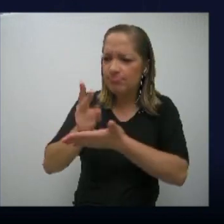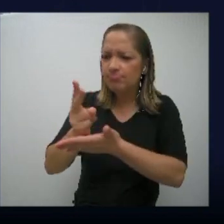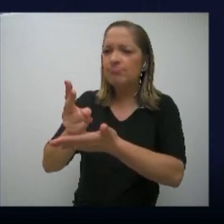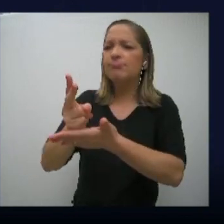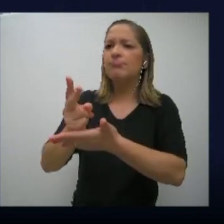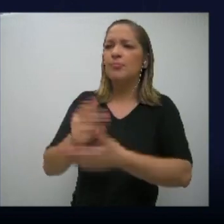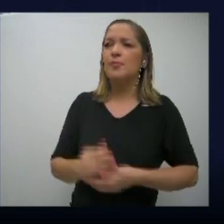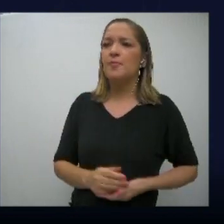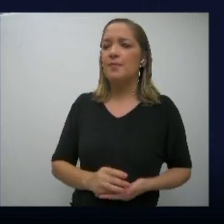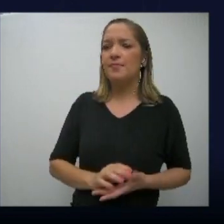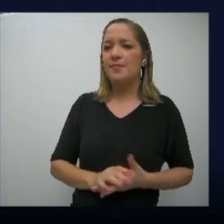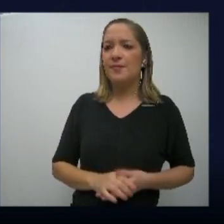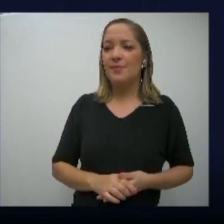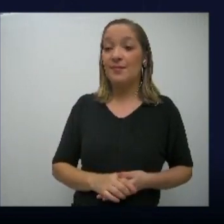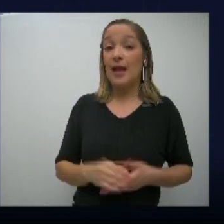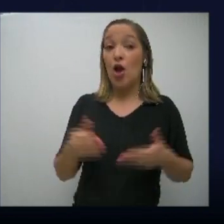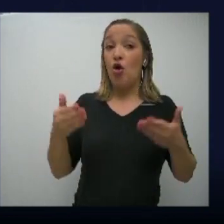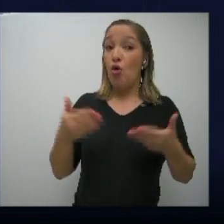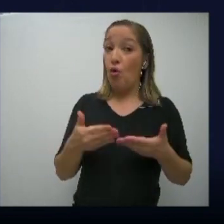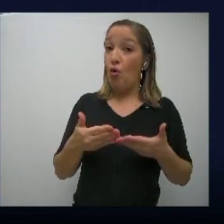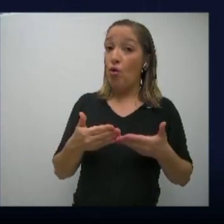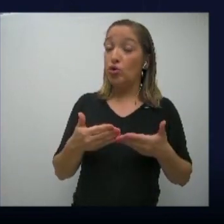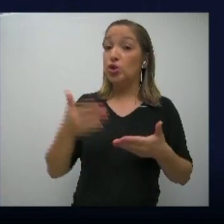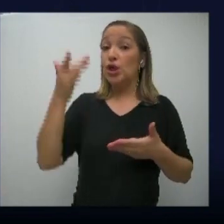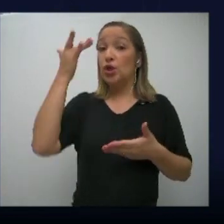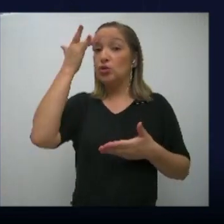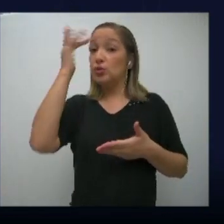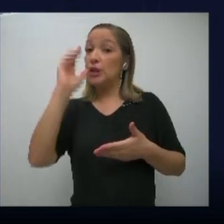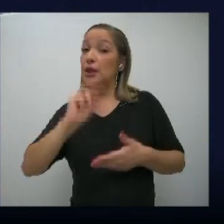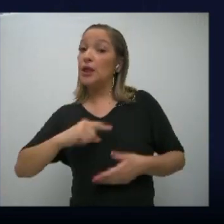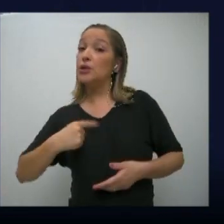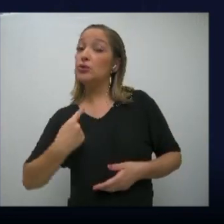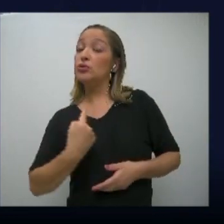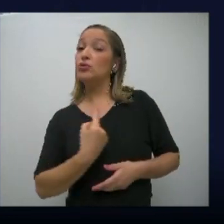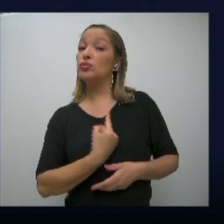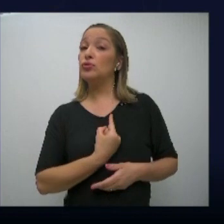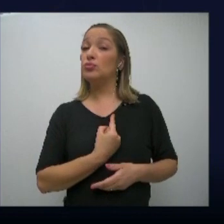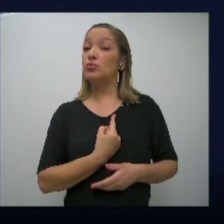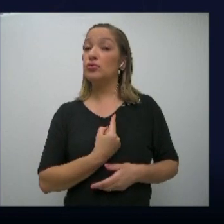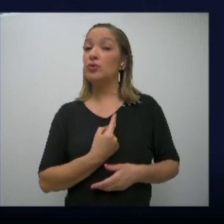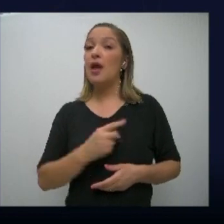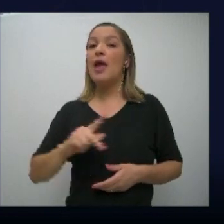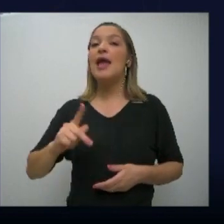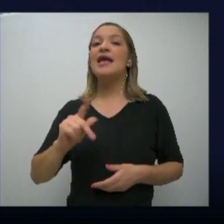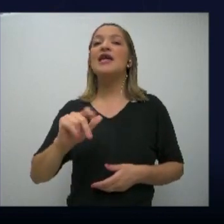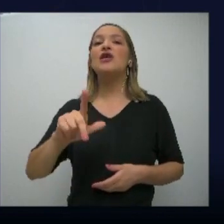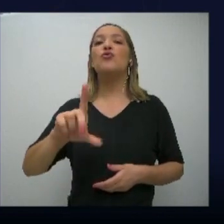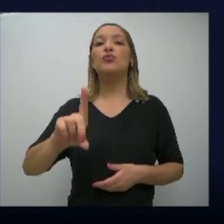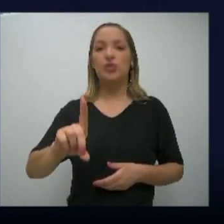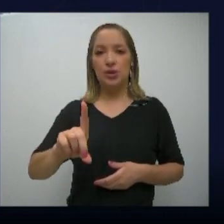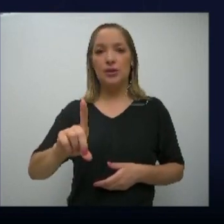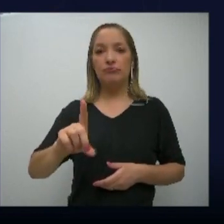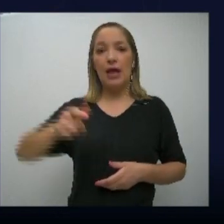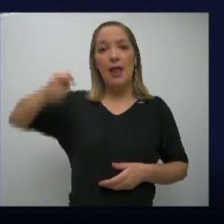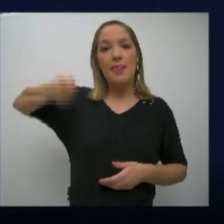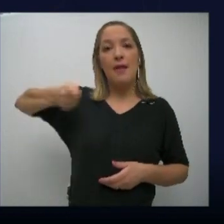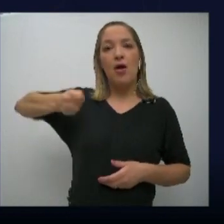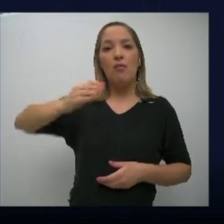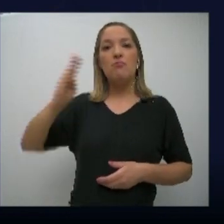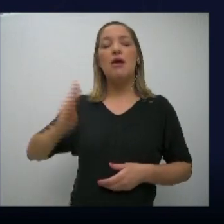então hoje em dia se não me engano o nosso Wild na bolsa brasileira